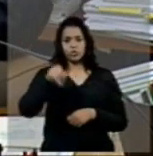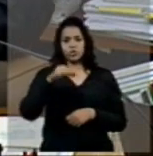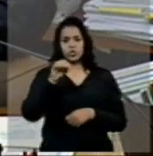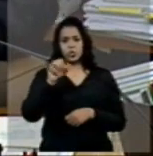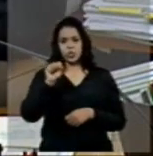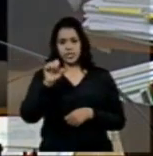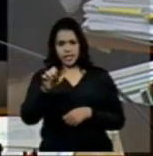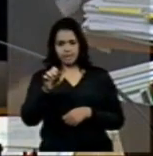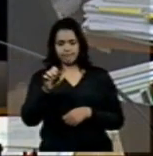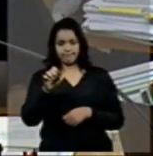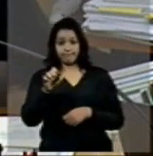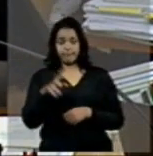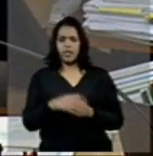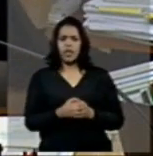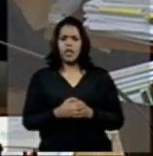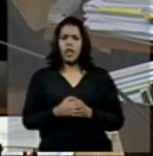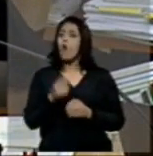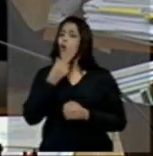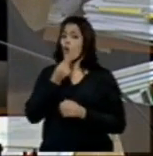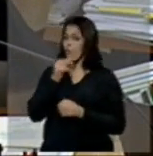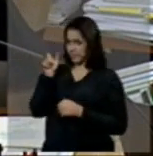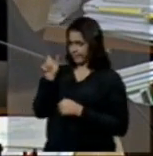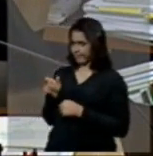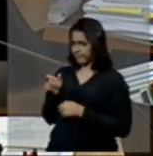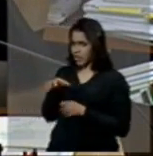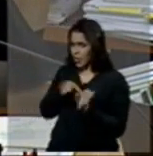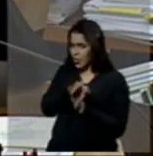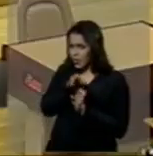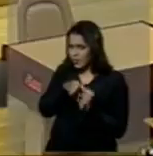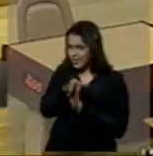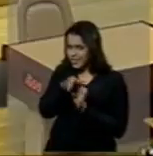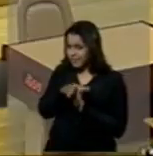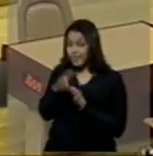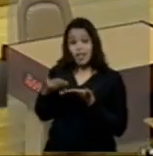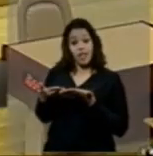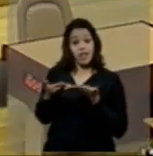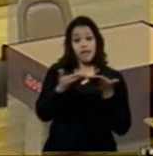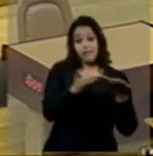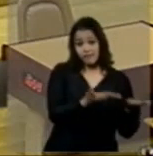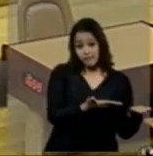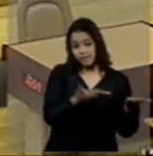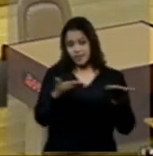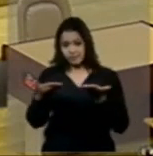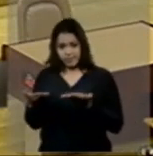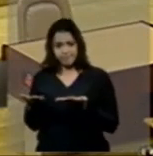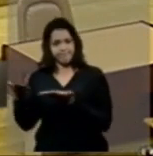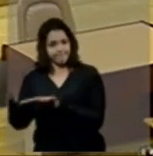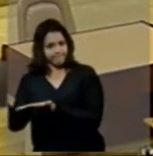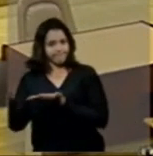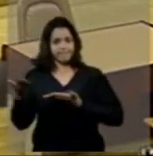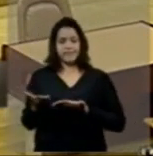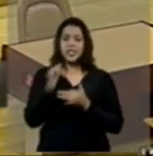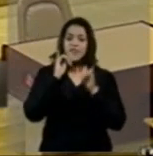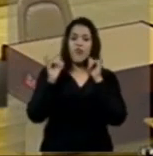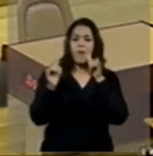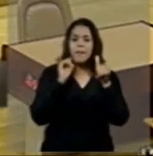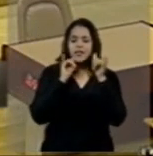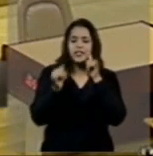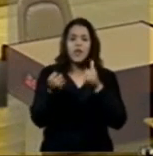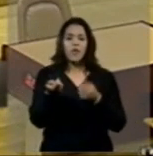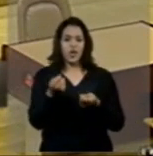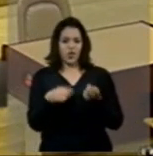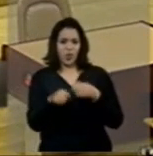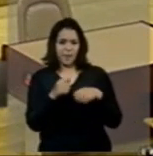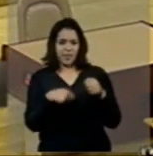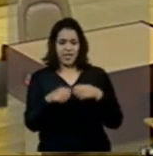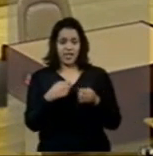E ele era o conselheiro que, na época, então, levava as informações econômicas do Brasil,